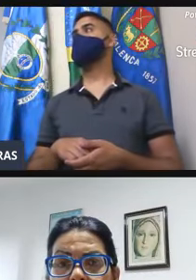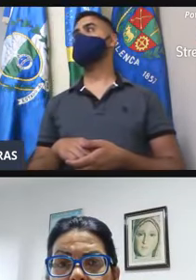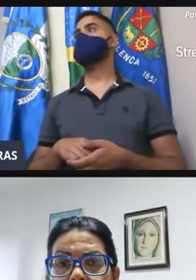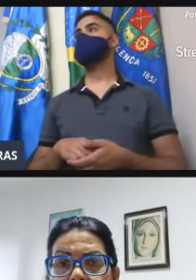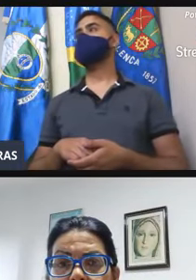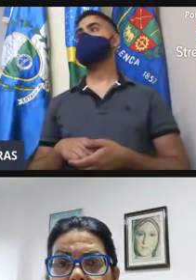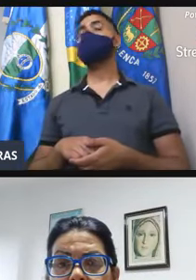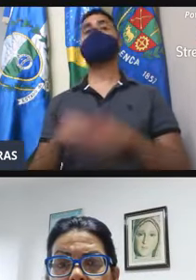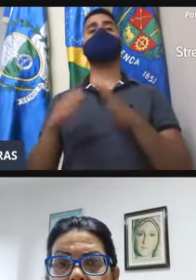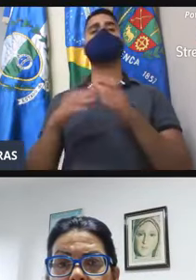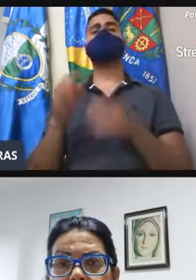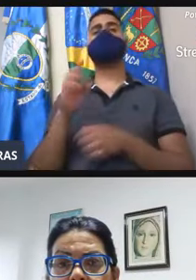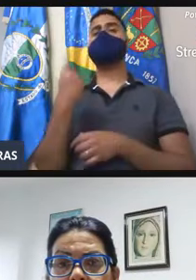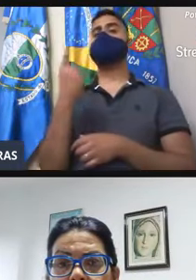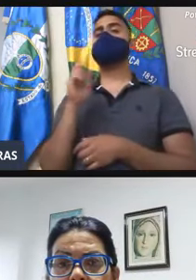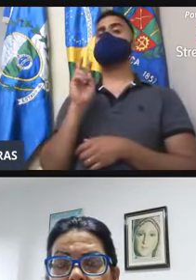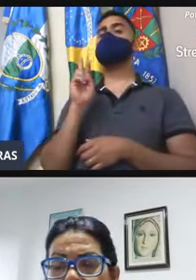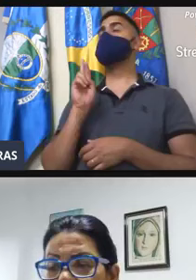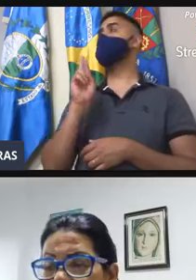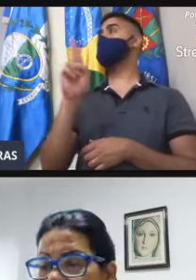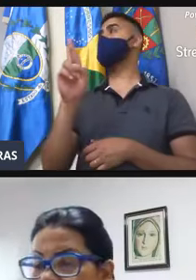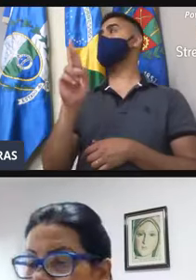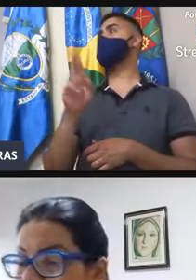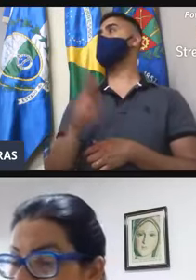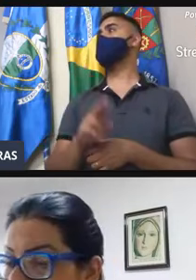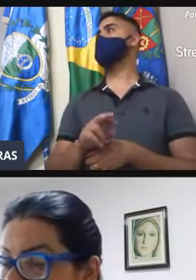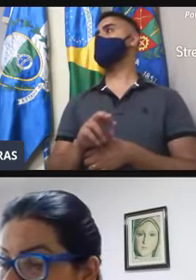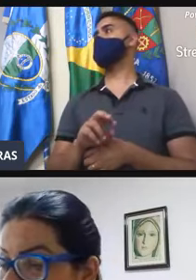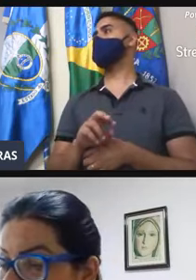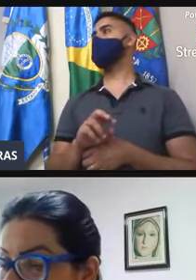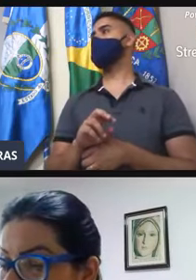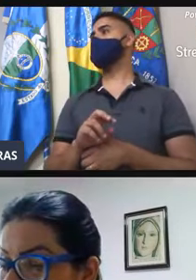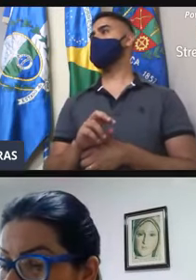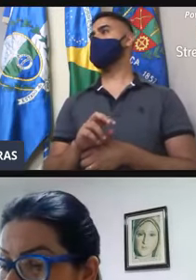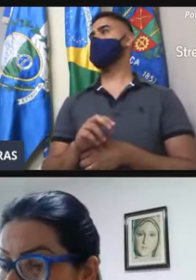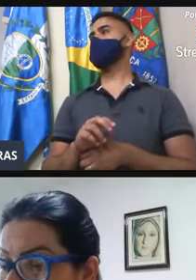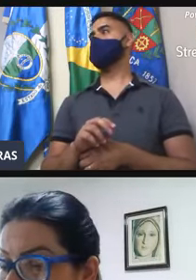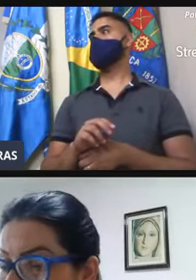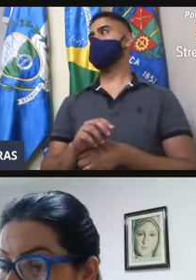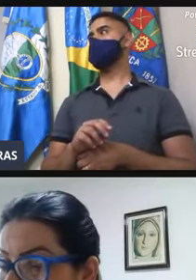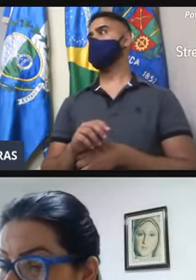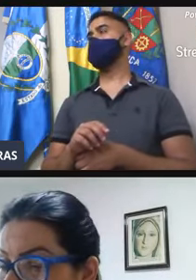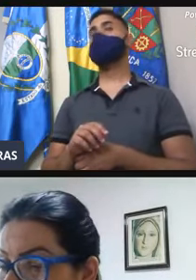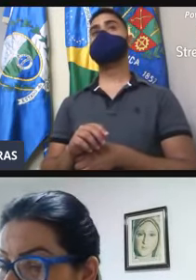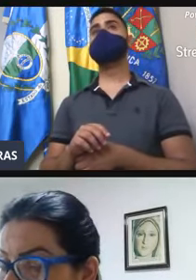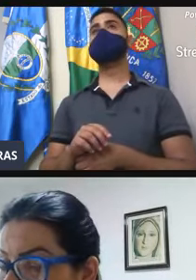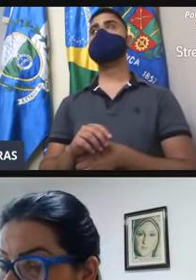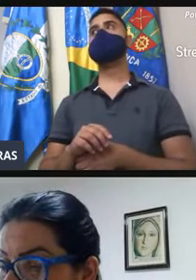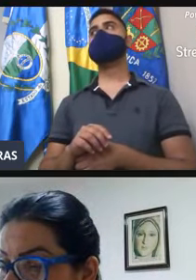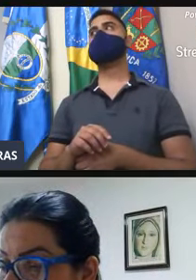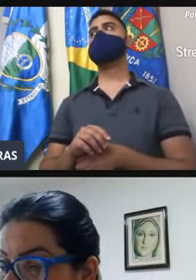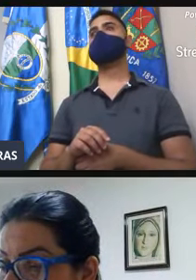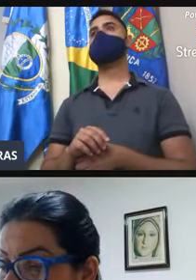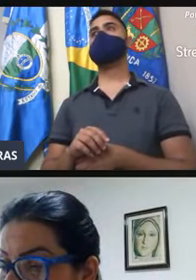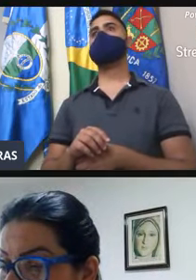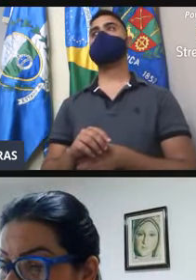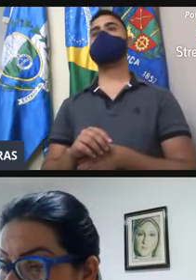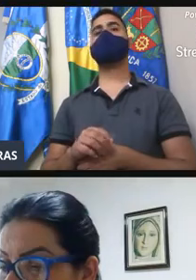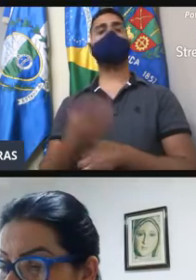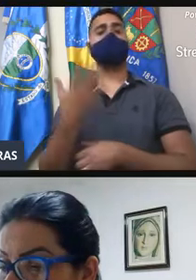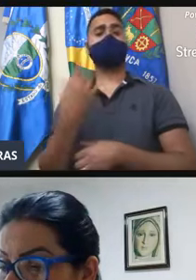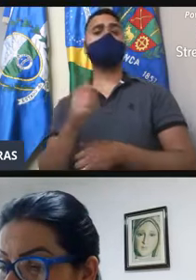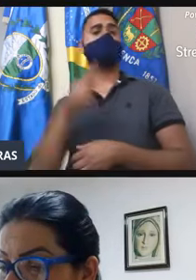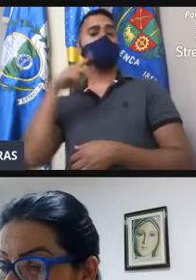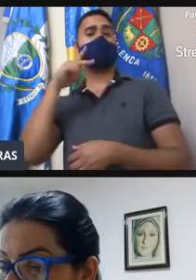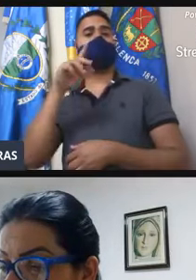Mas aqui pediu um só. Não, representante. Então, vamos, representantes, aqueles que concordam que o